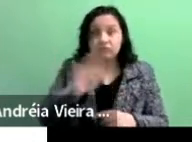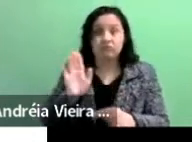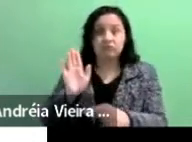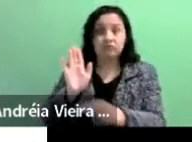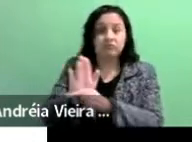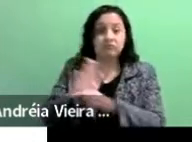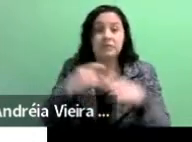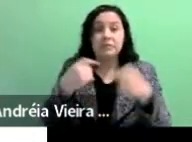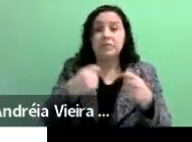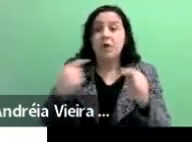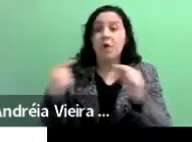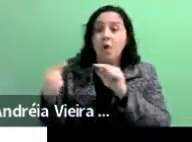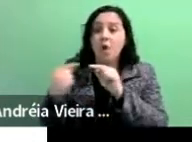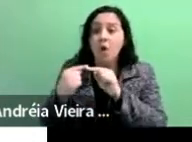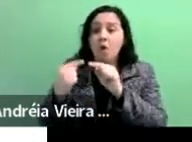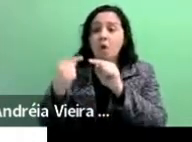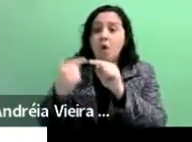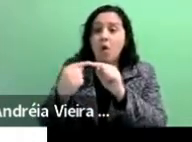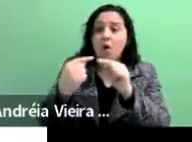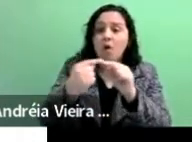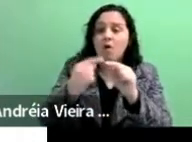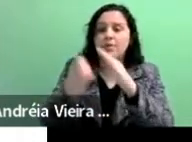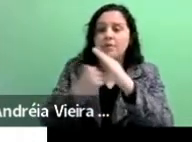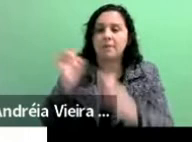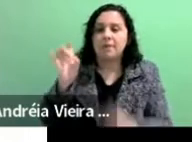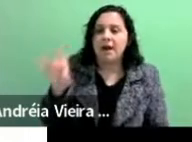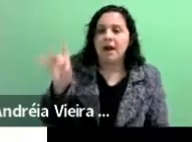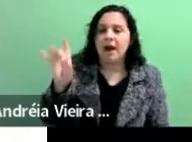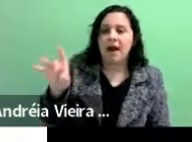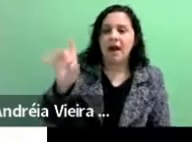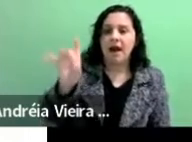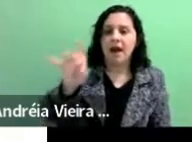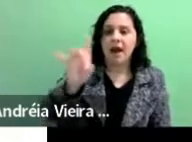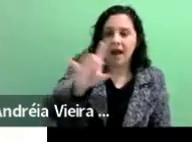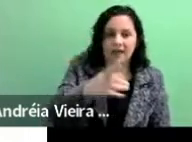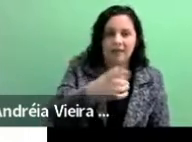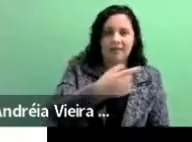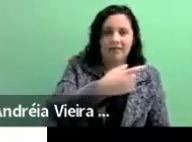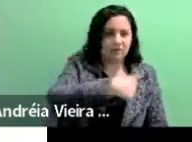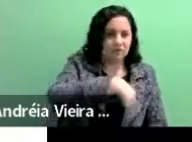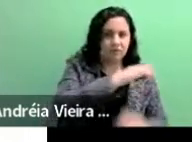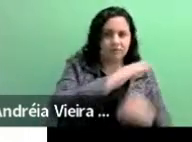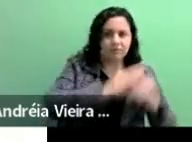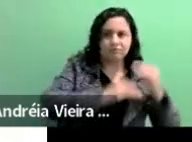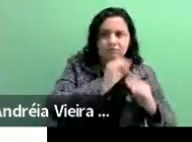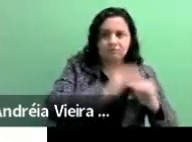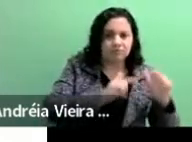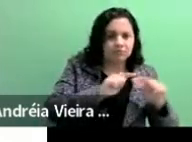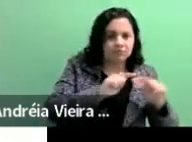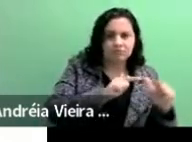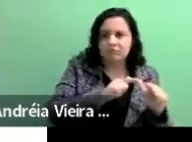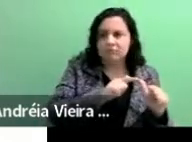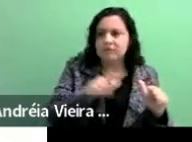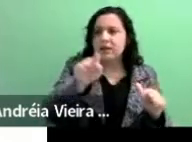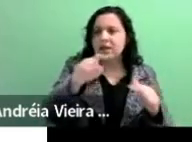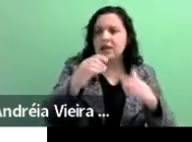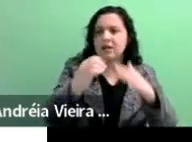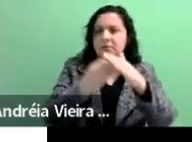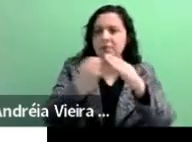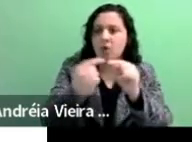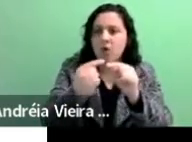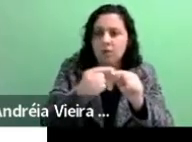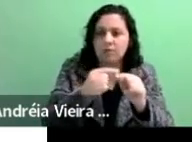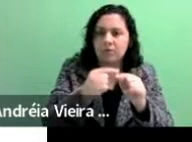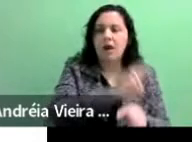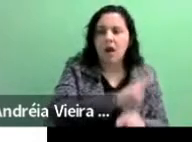de cada uma dessas empresas, instrumentos com diferente complexidade no apoio ao desenvolvimento